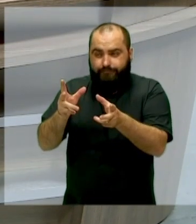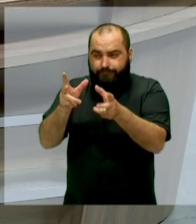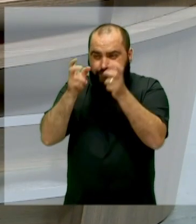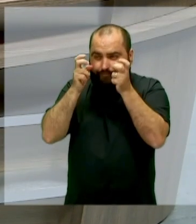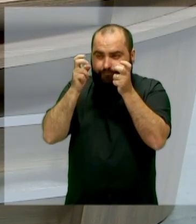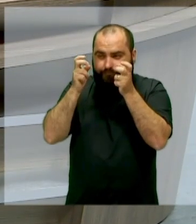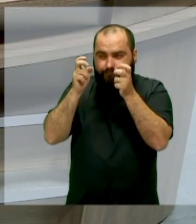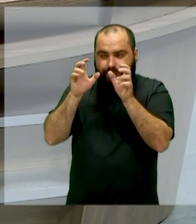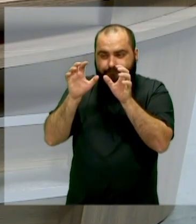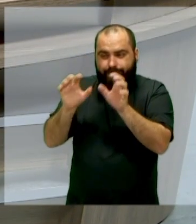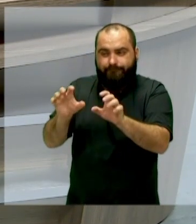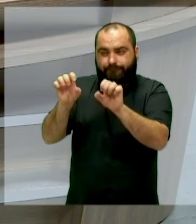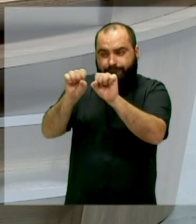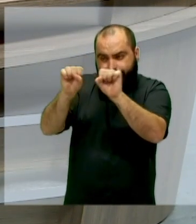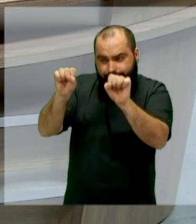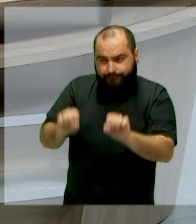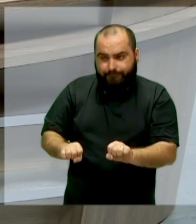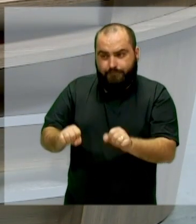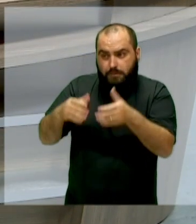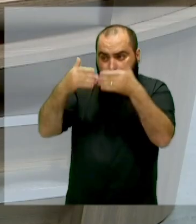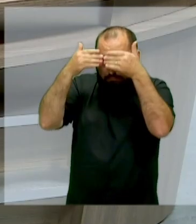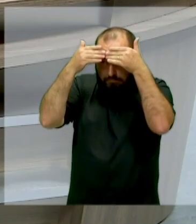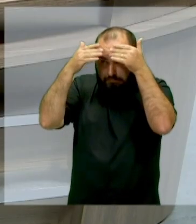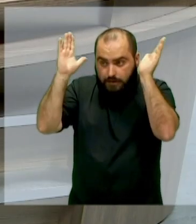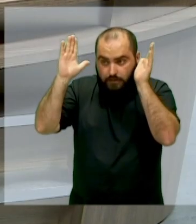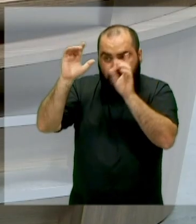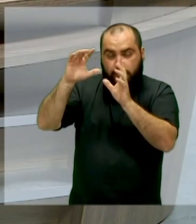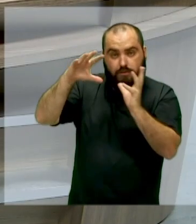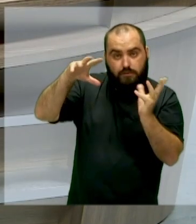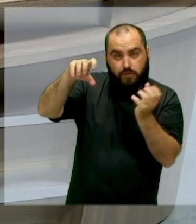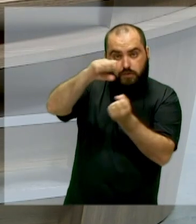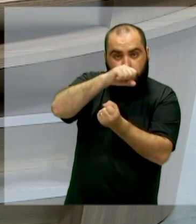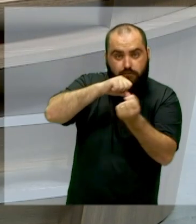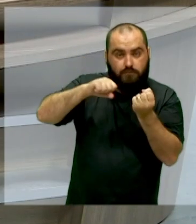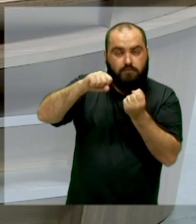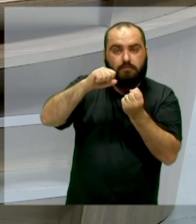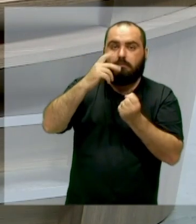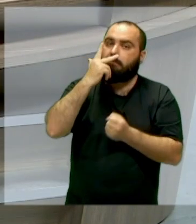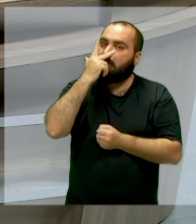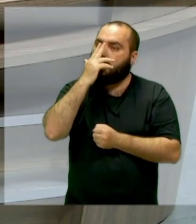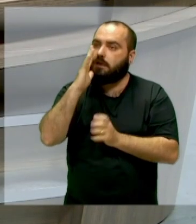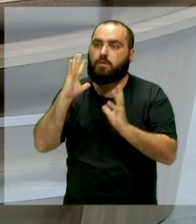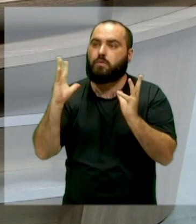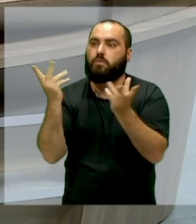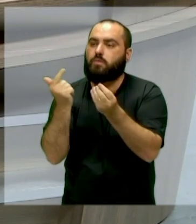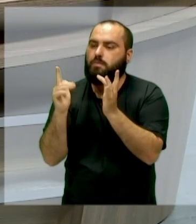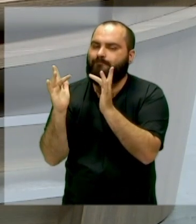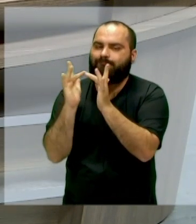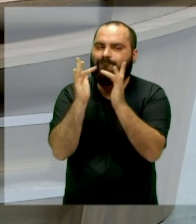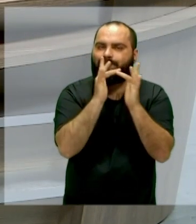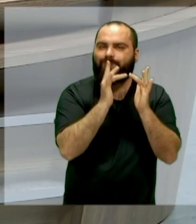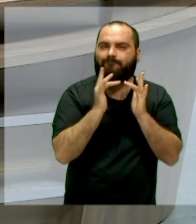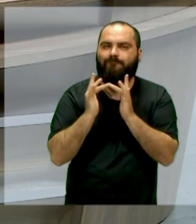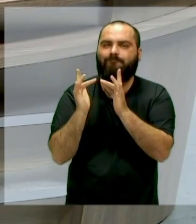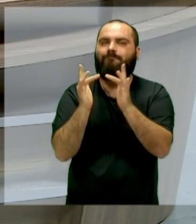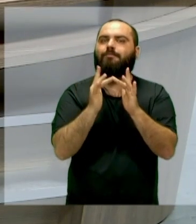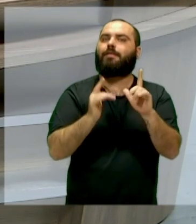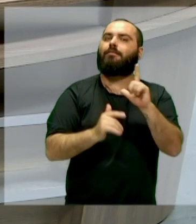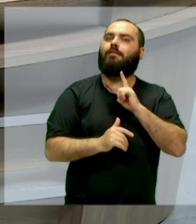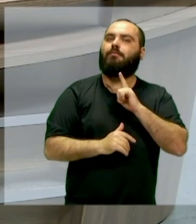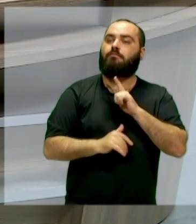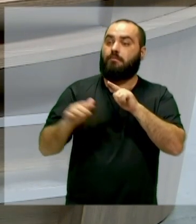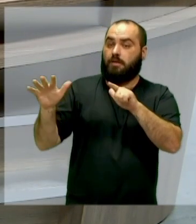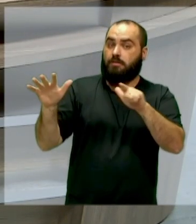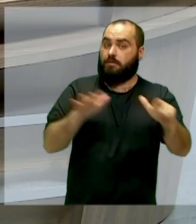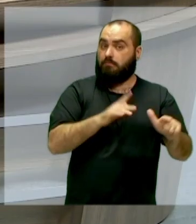forma mais sistêmica e ampla paraa sustentabilidade a gente vê que tudo tá muito interconectado né então a semana